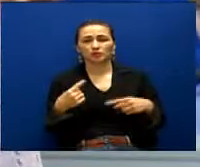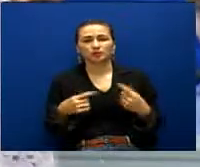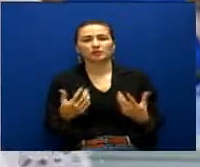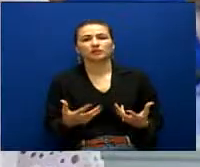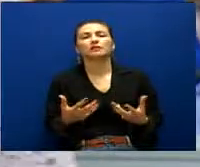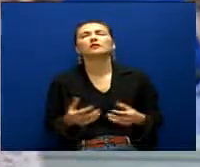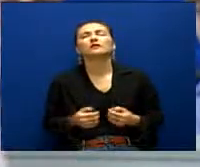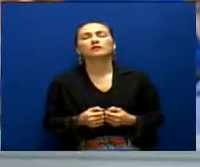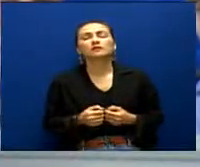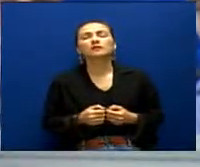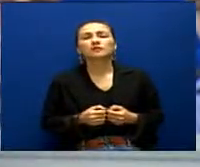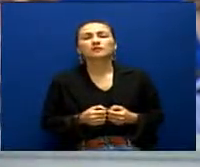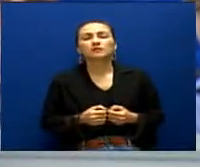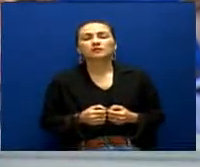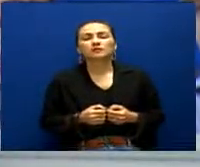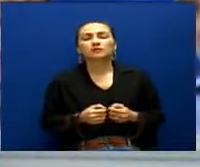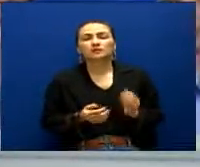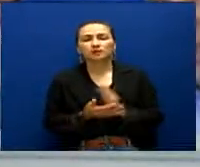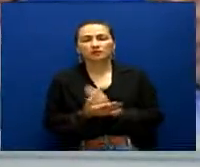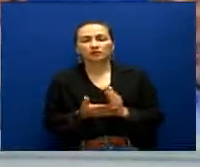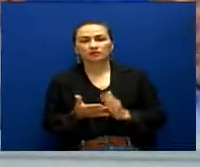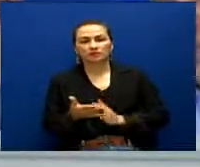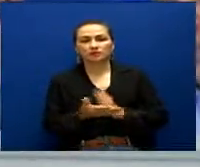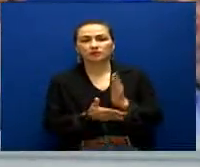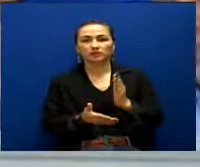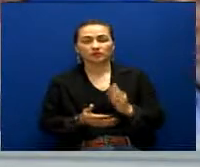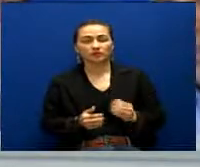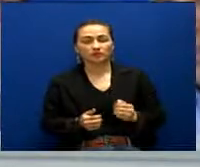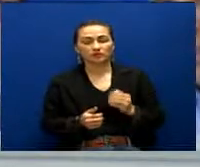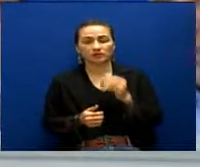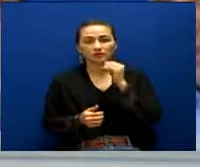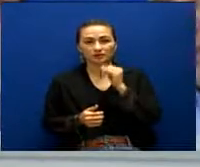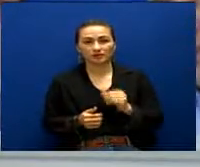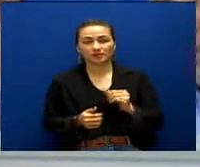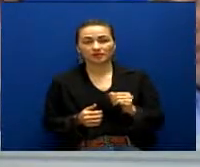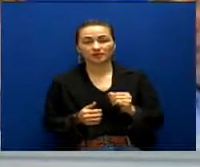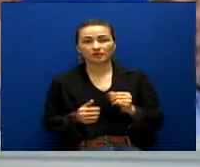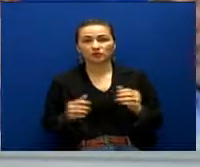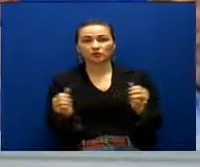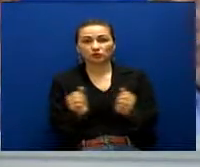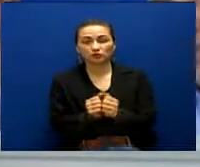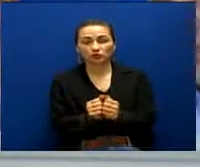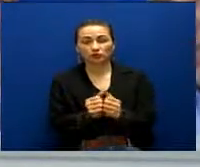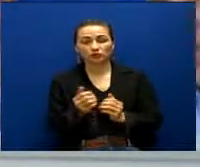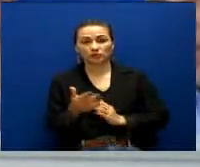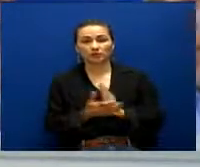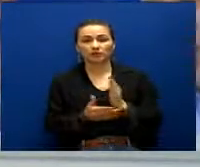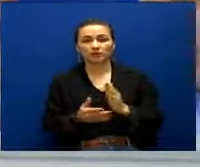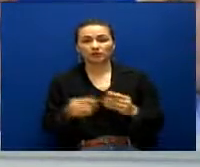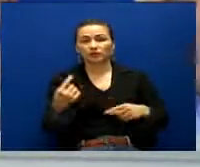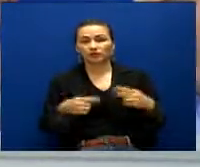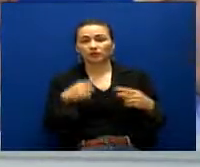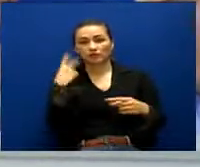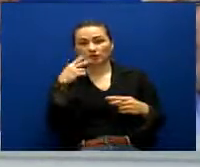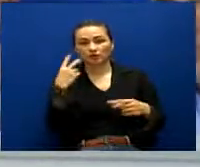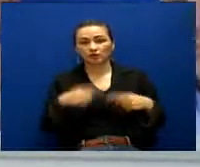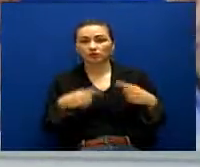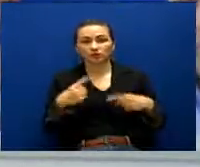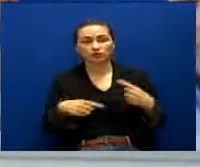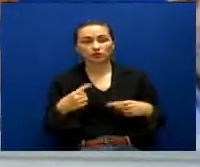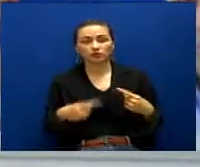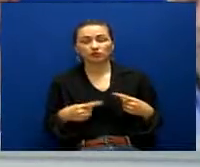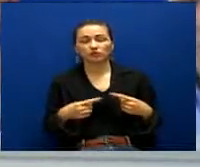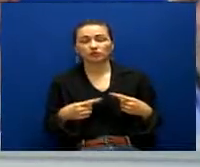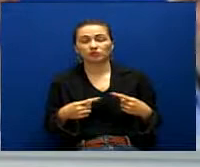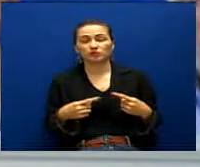foram aprovadas, que eu acredito, porque se nós aprovarmos em bloco, não serão debatidas pelos vereadores e nem